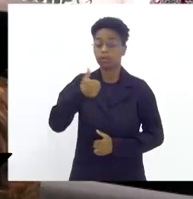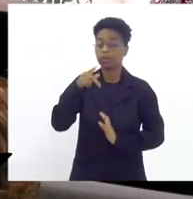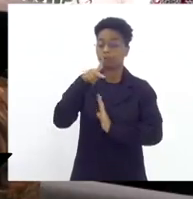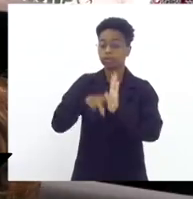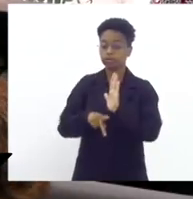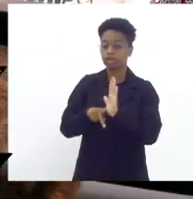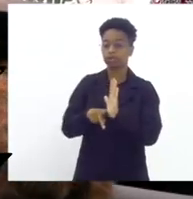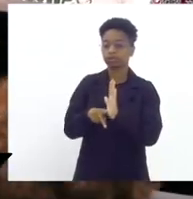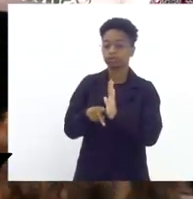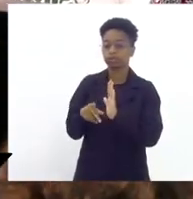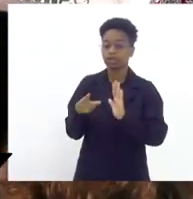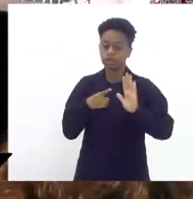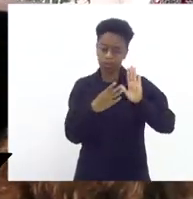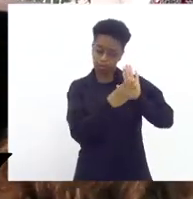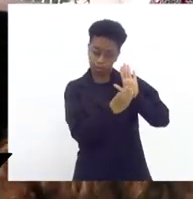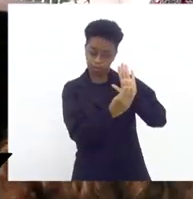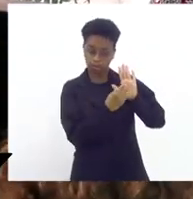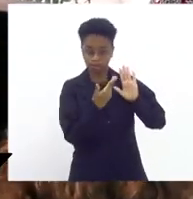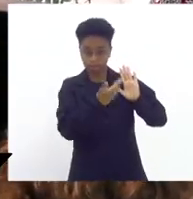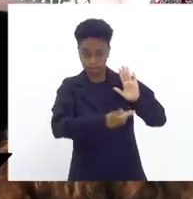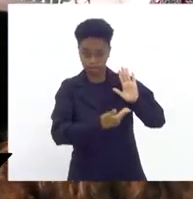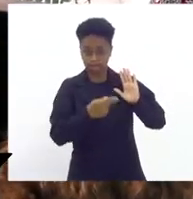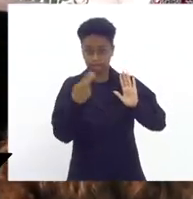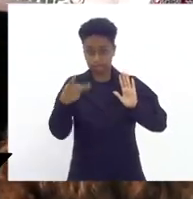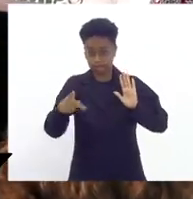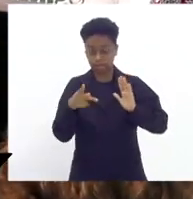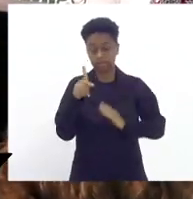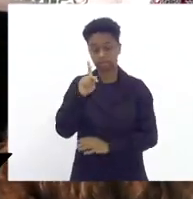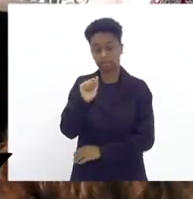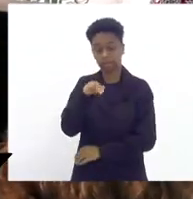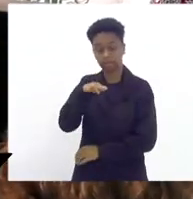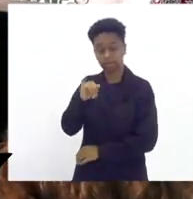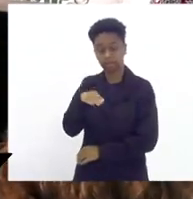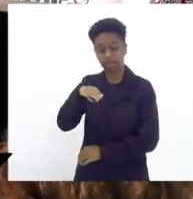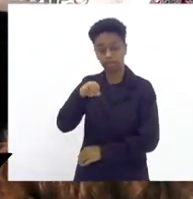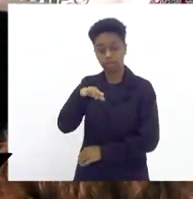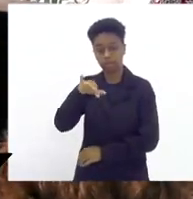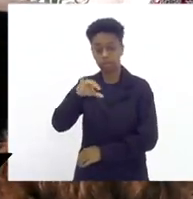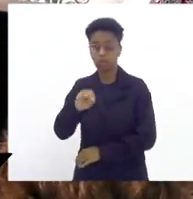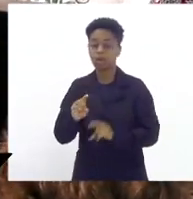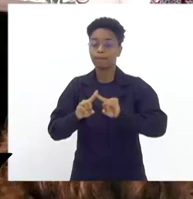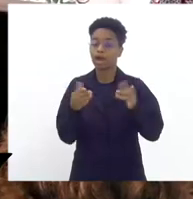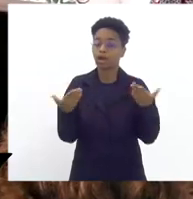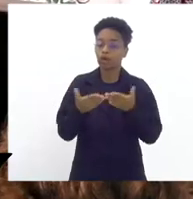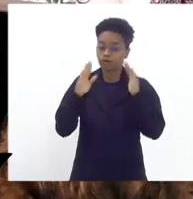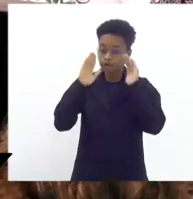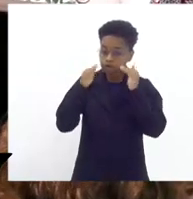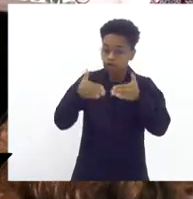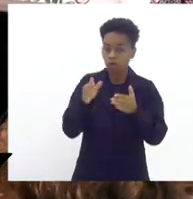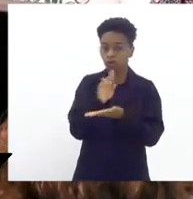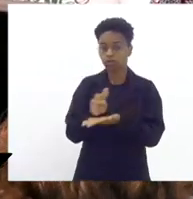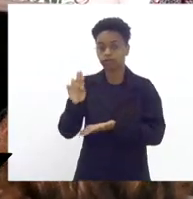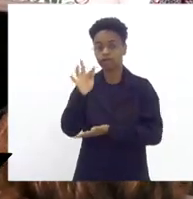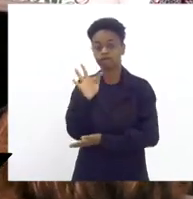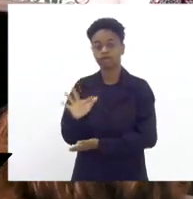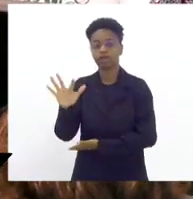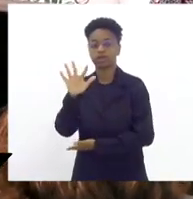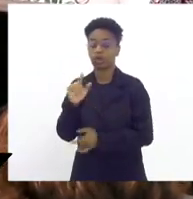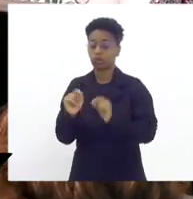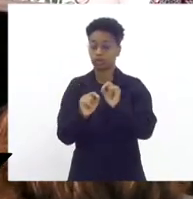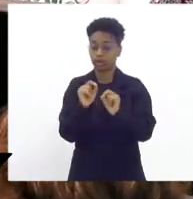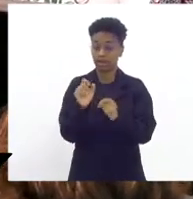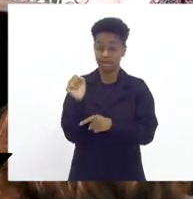no projeto da deputada Dani Monteiro só que aplicando agora as universidades federais que é pegar